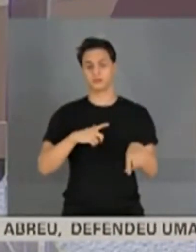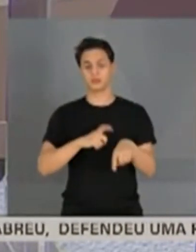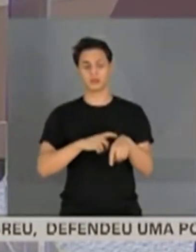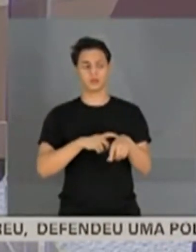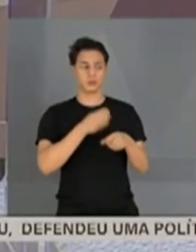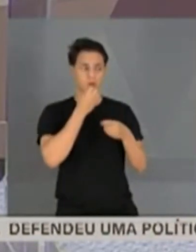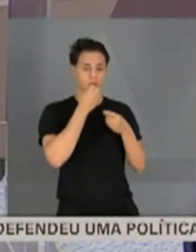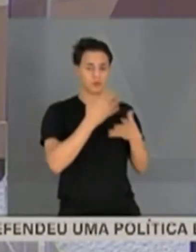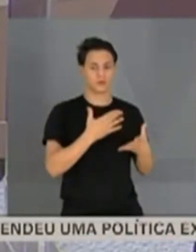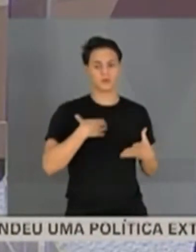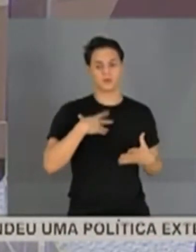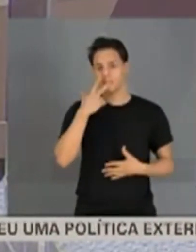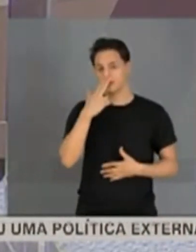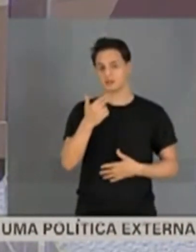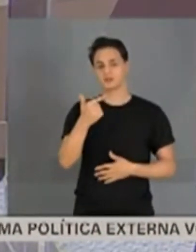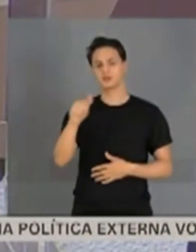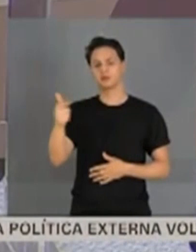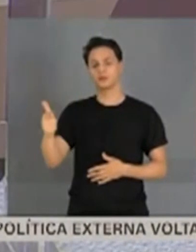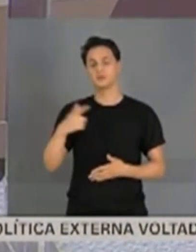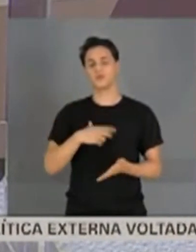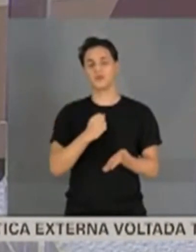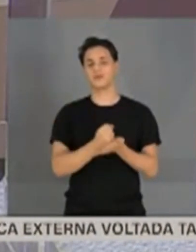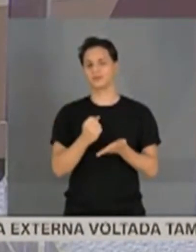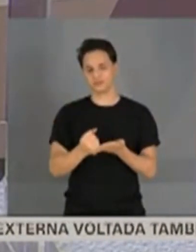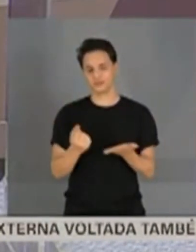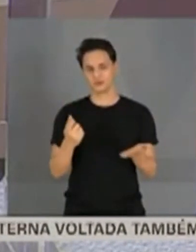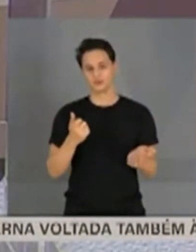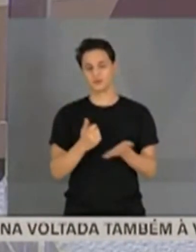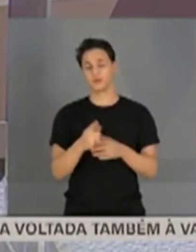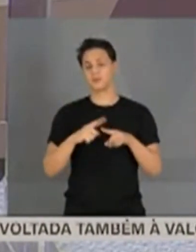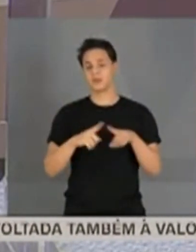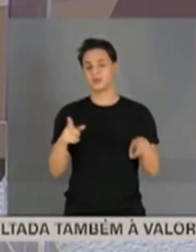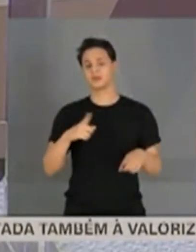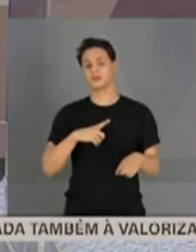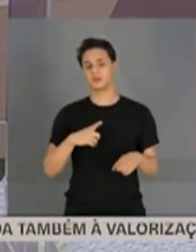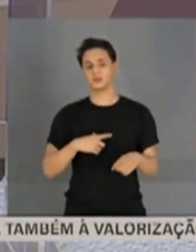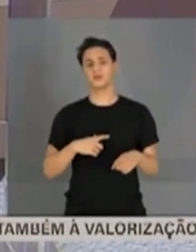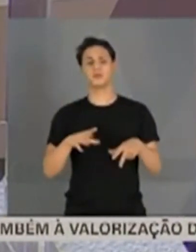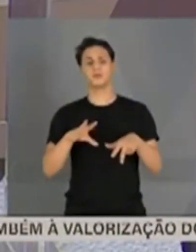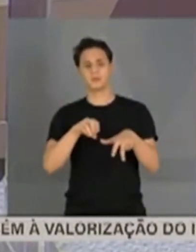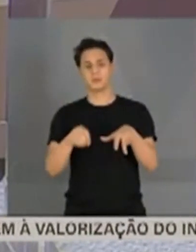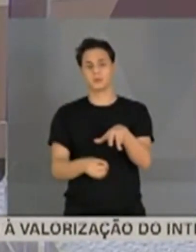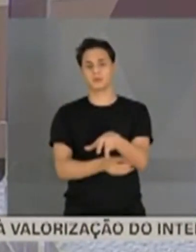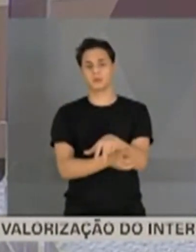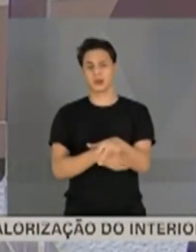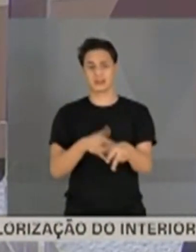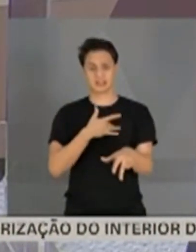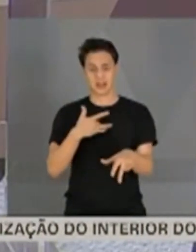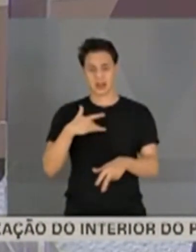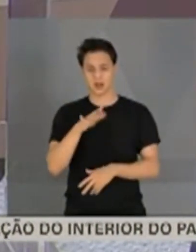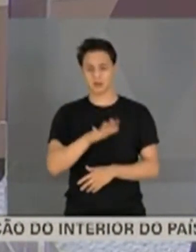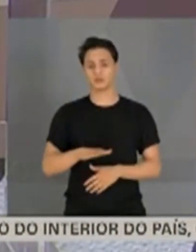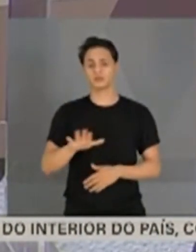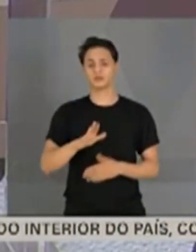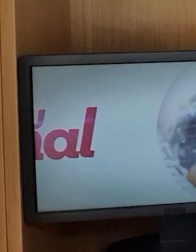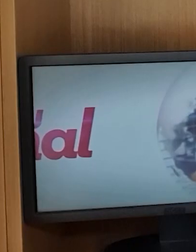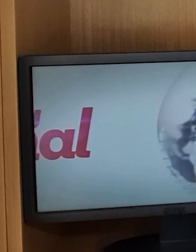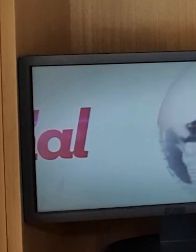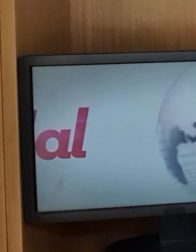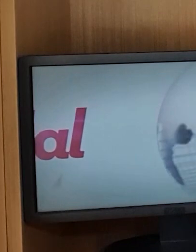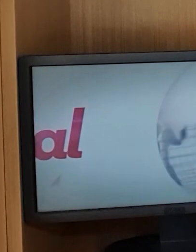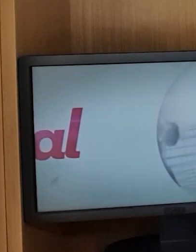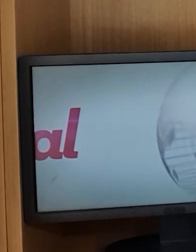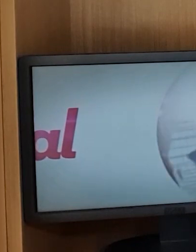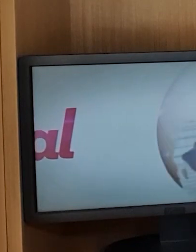dá a entender que não houve irregularidade nenhuma. Nunca se teve tanta corrupção na saúde como nesse momento, como nesse período agora.